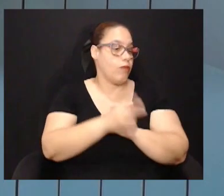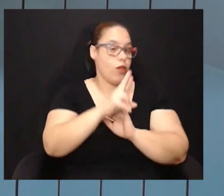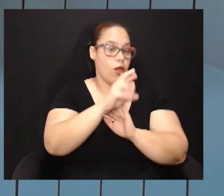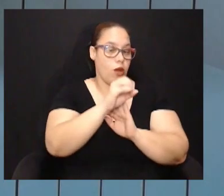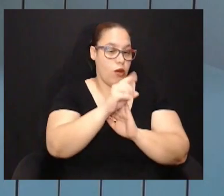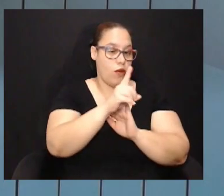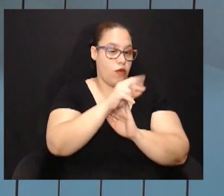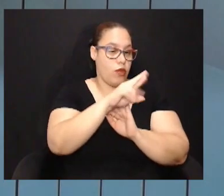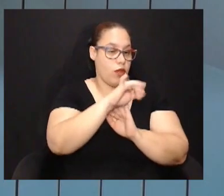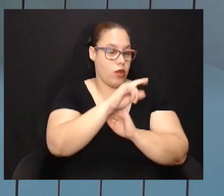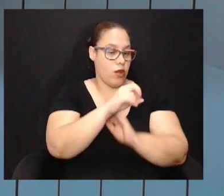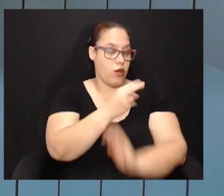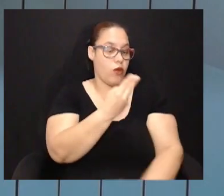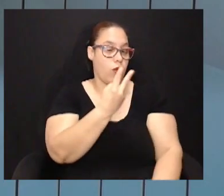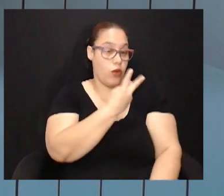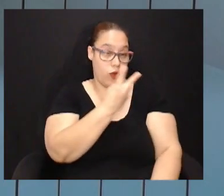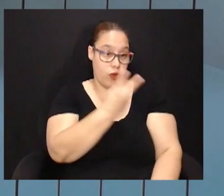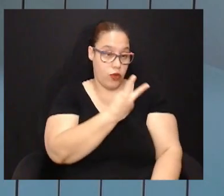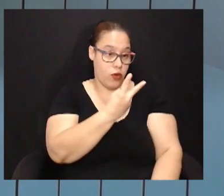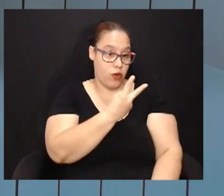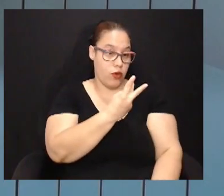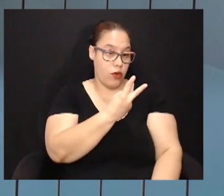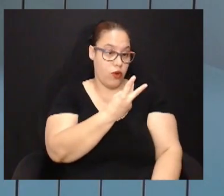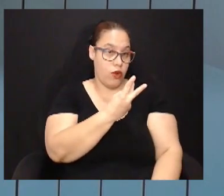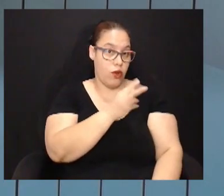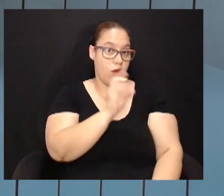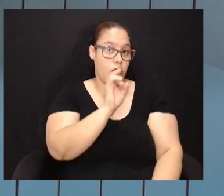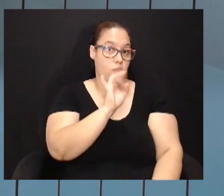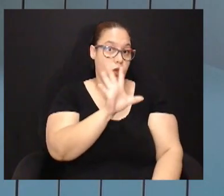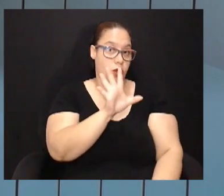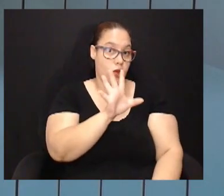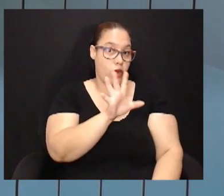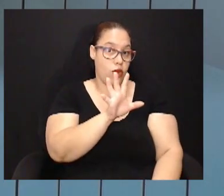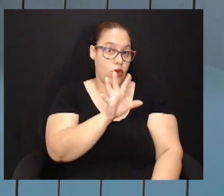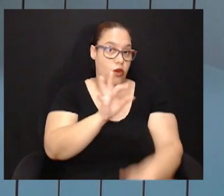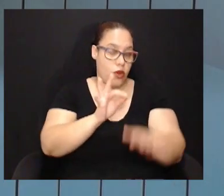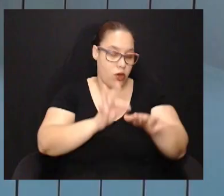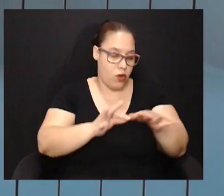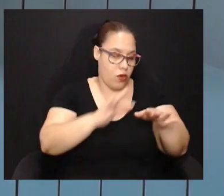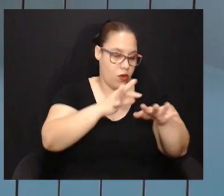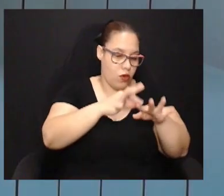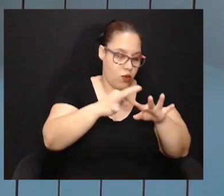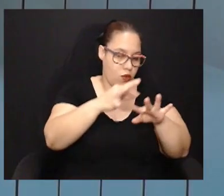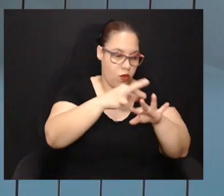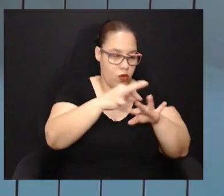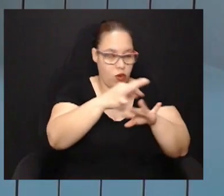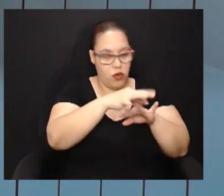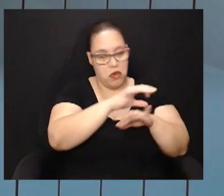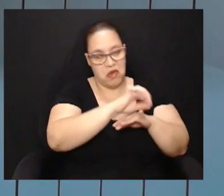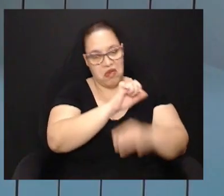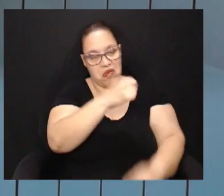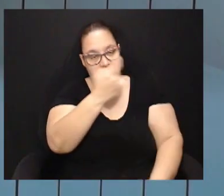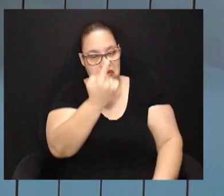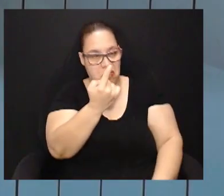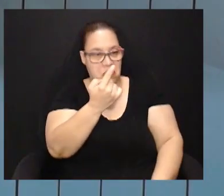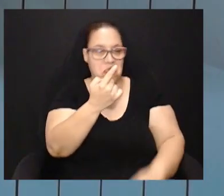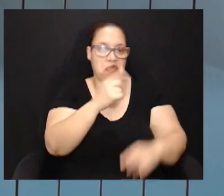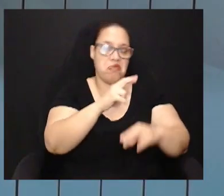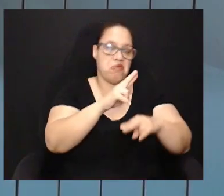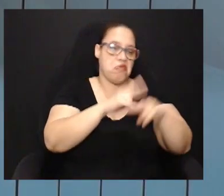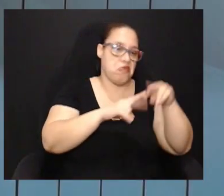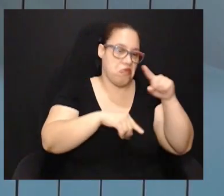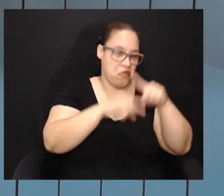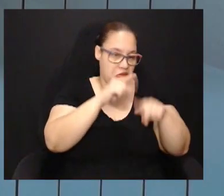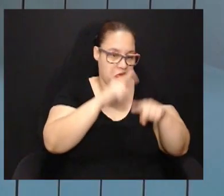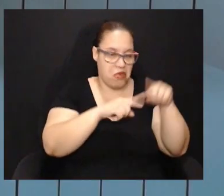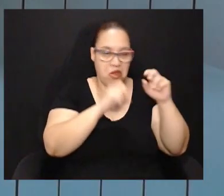Perfeitamente. Rodrigo, essas duas substâncias, elas estão apenas na esmaltação ou existem outros produtos